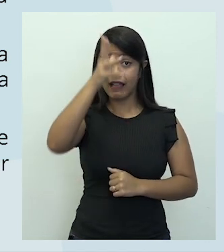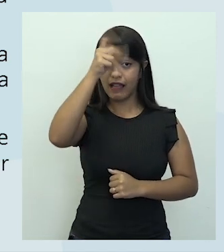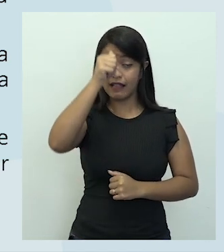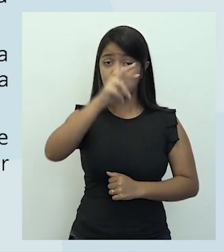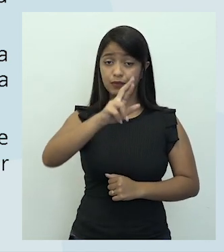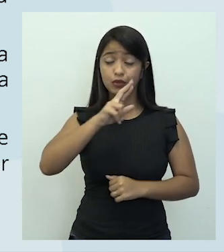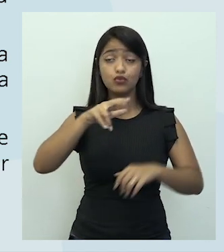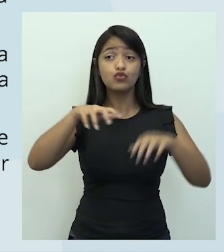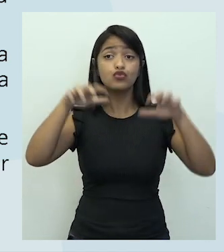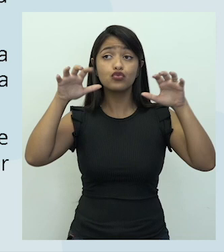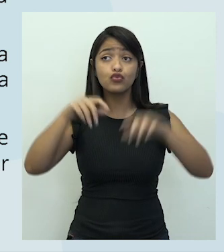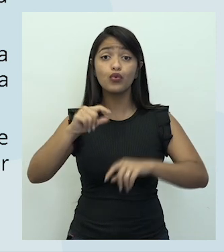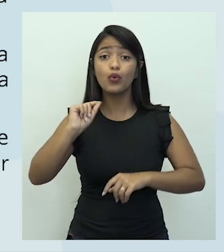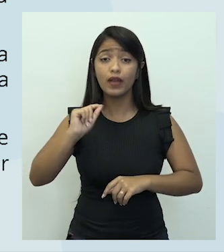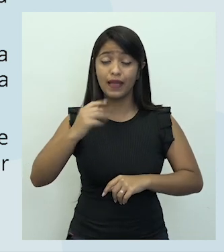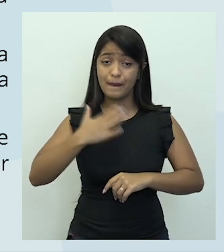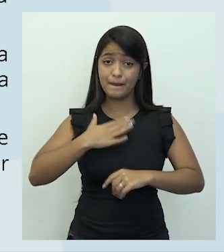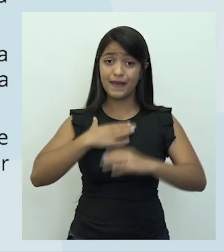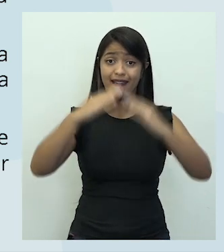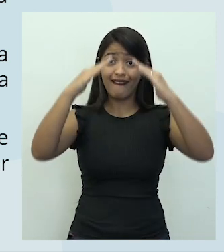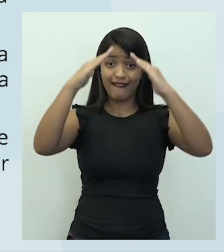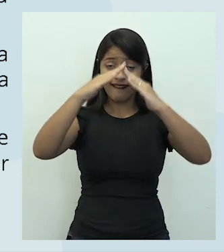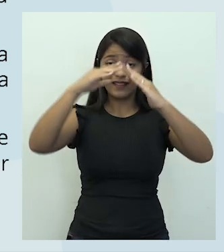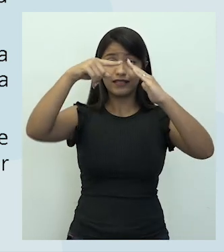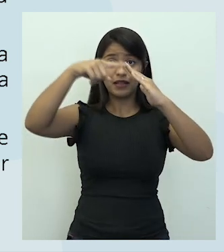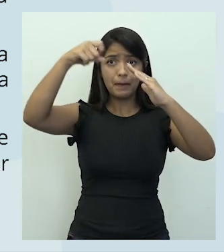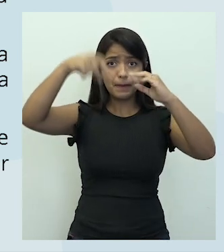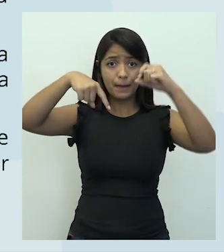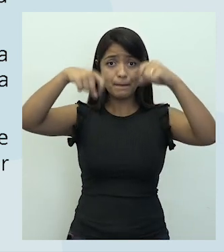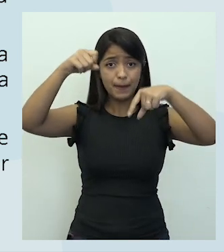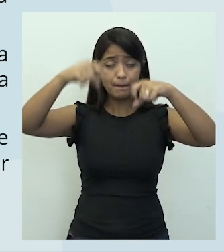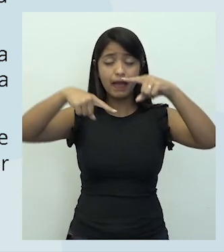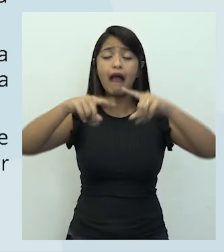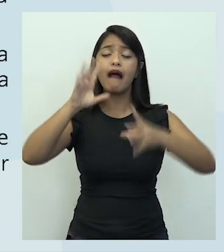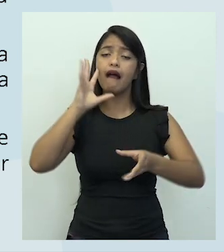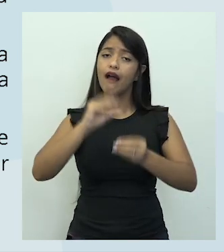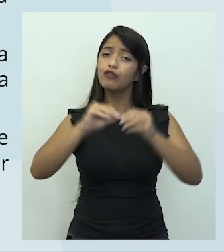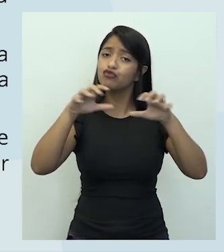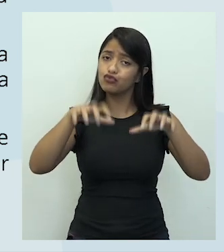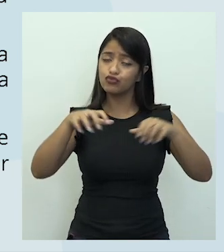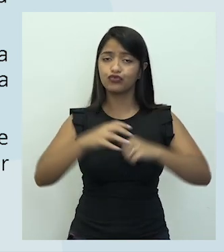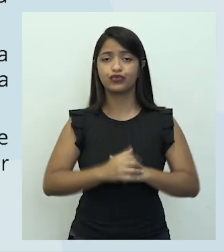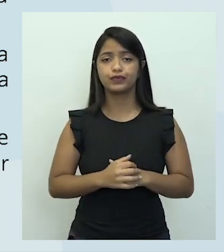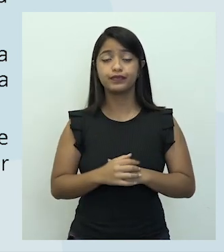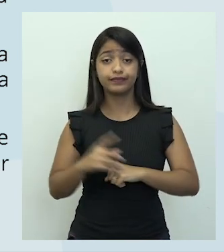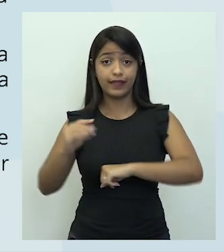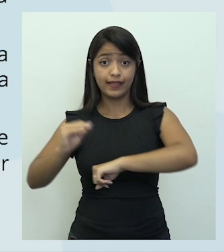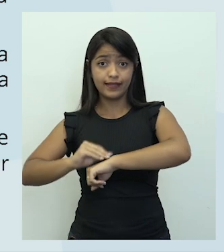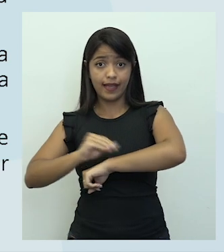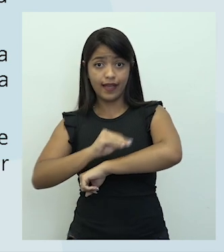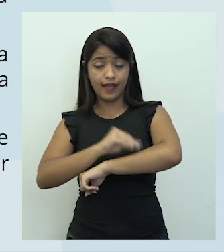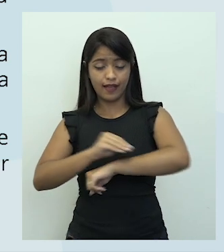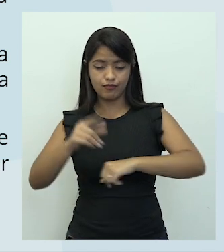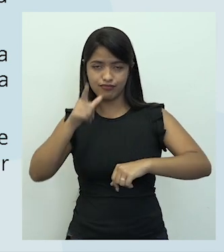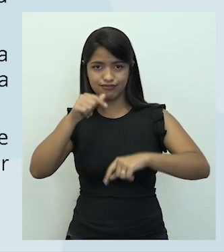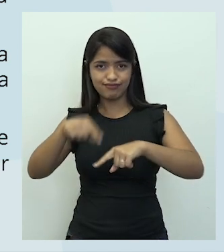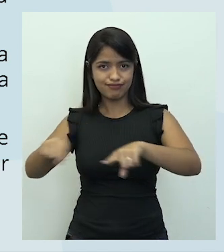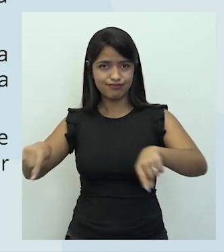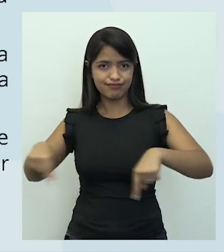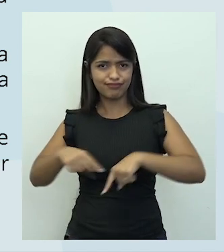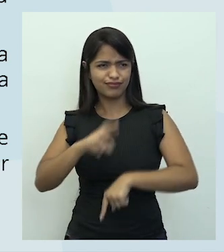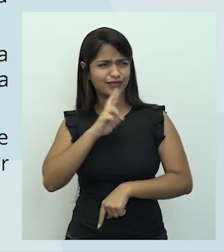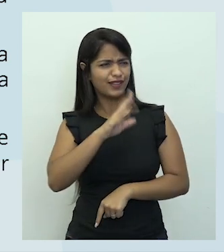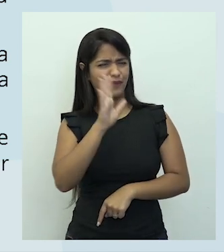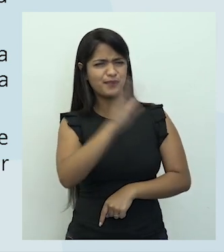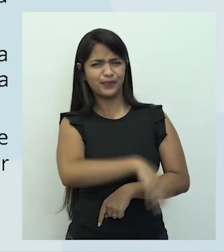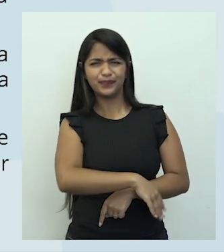teto do meu galinheiro, esclareceu a galinha. Ora, que bobagem, disse o sapo de dentro da lagoa.